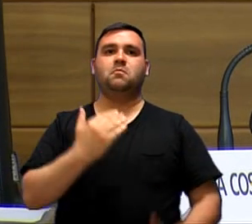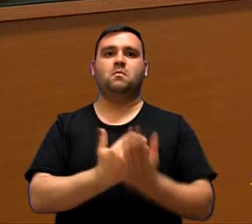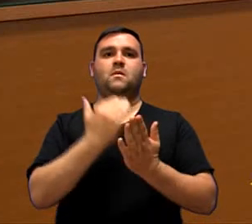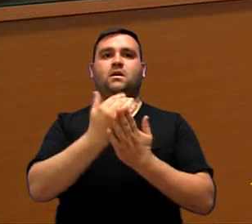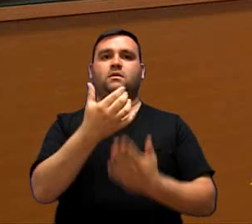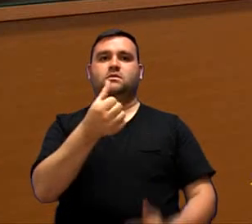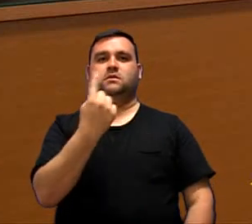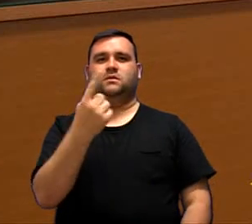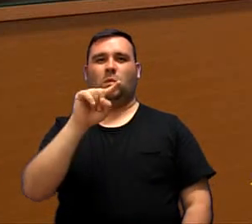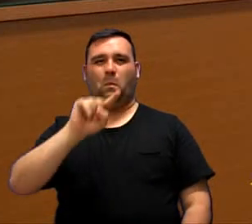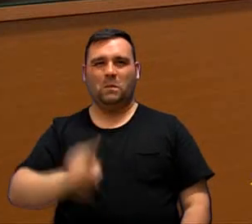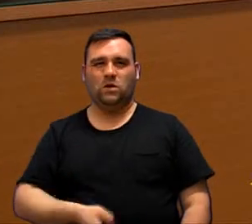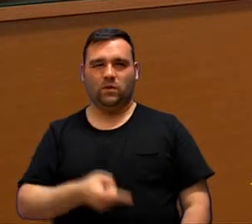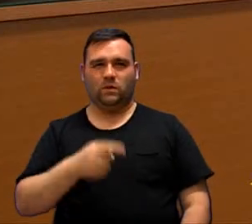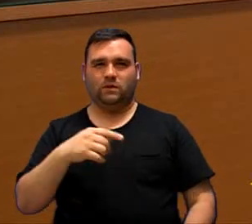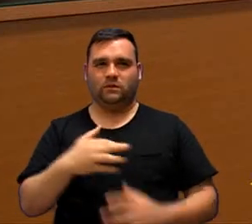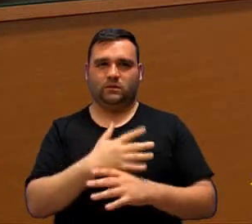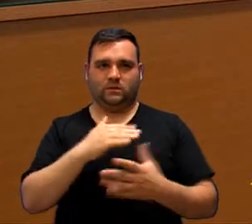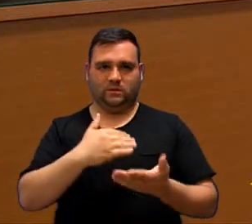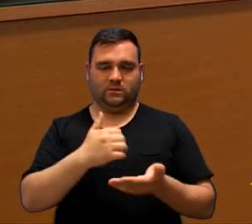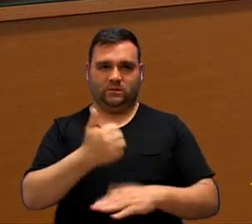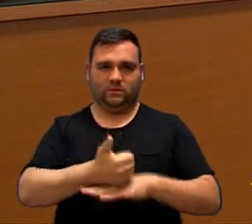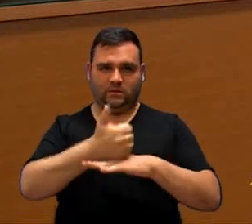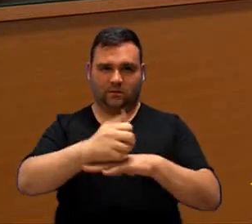desses 61 milhões numa secretaria?